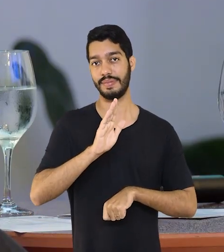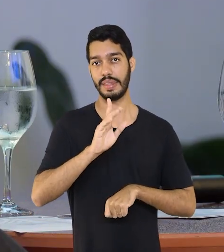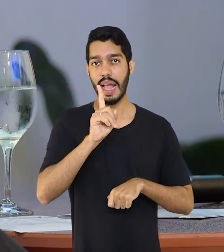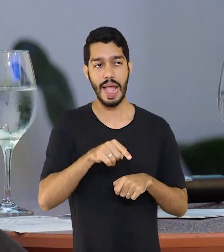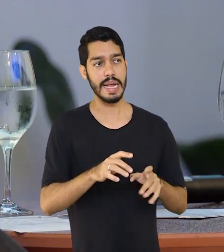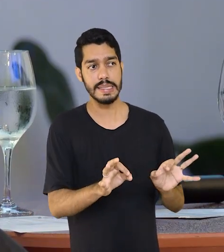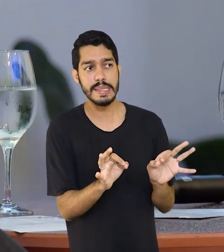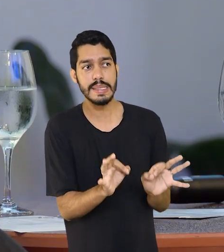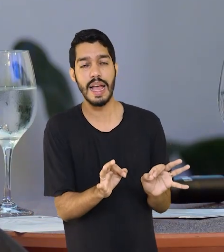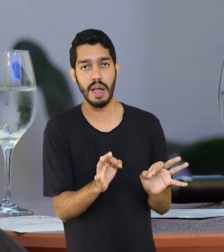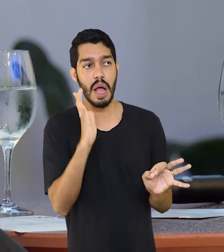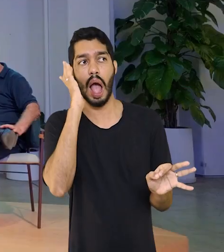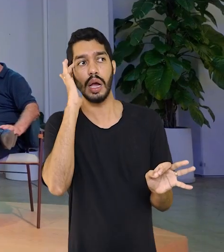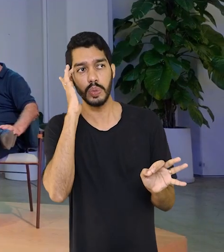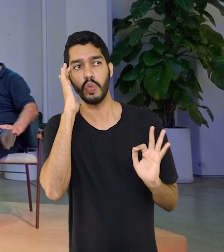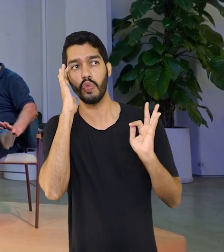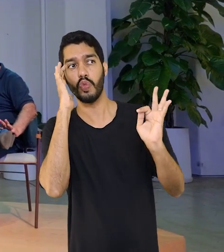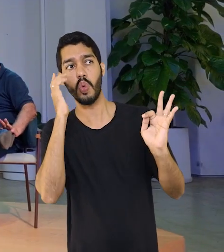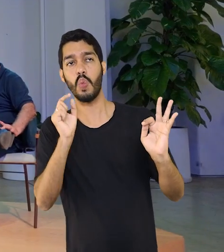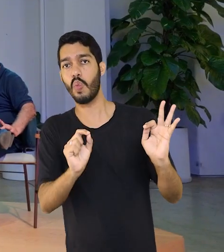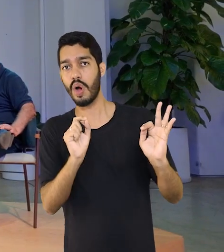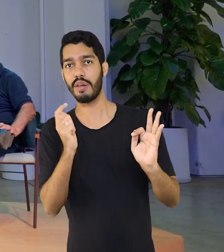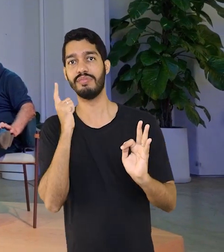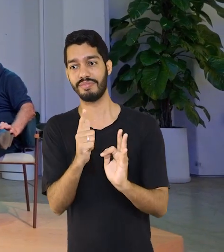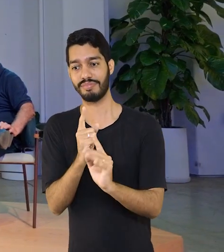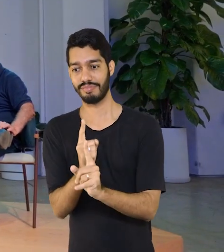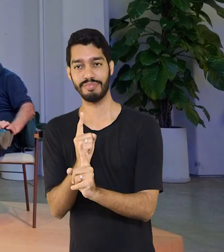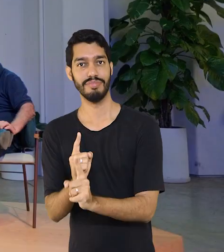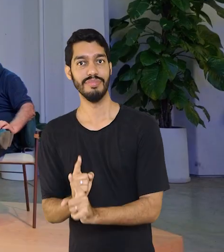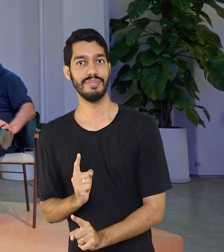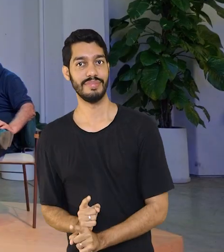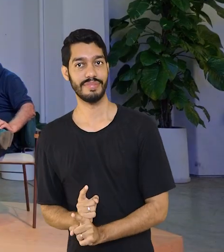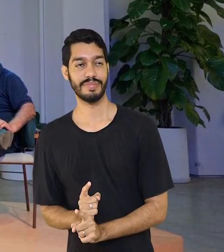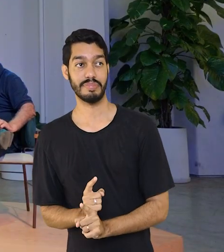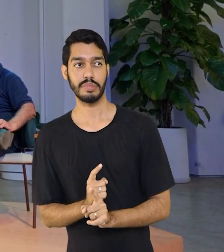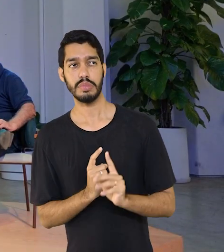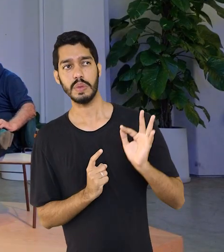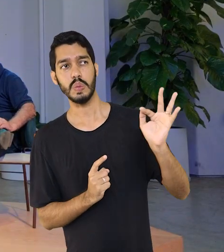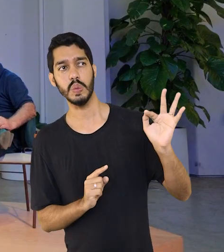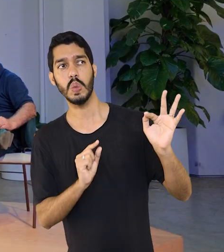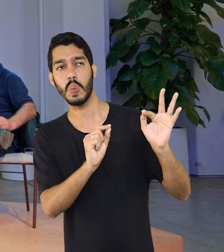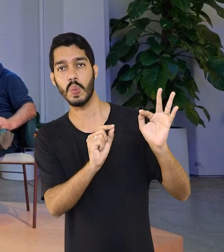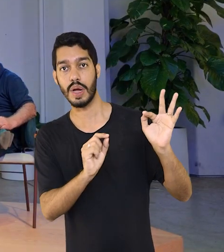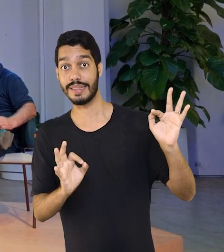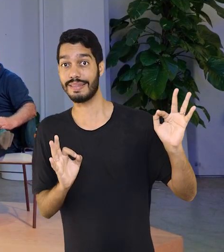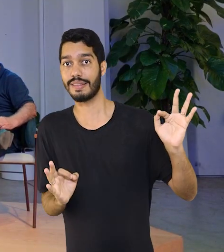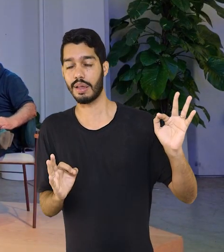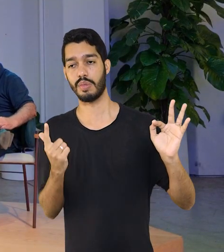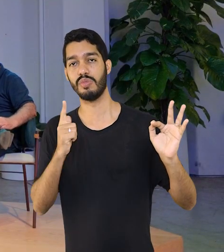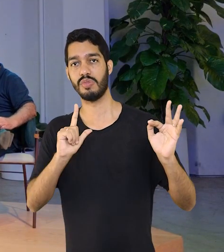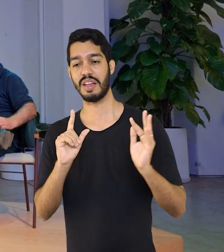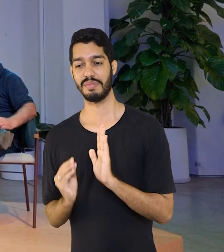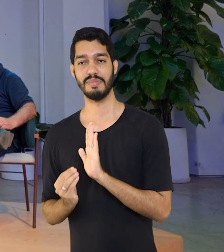nível de precisão das suas previsões climáticas. Então, você consegue prever com muito mais precisão e